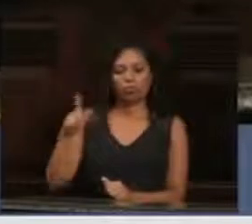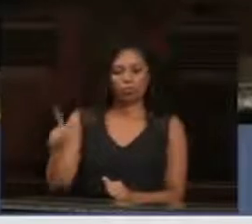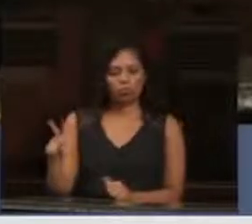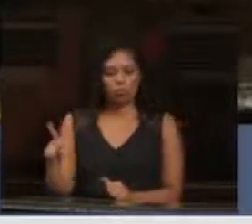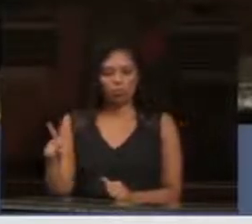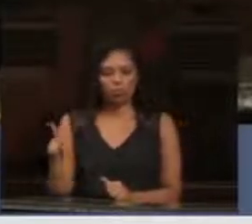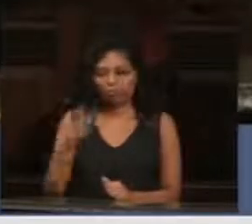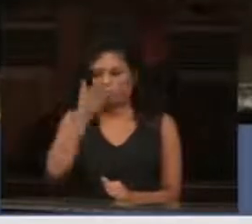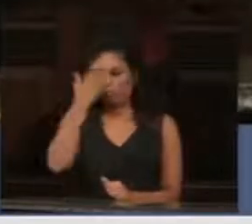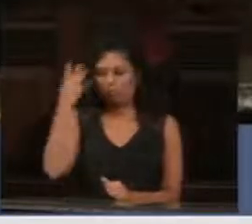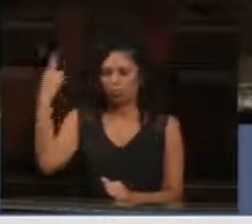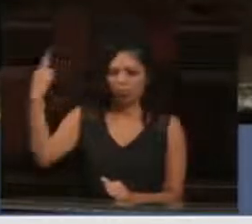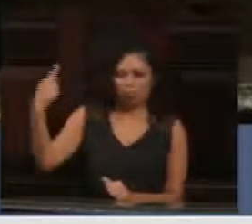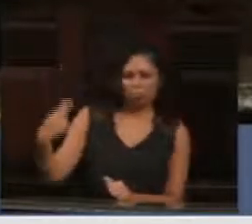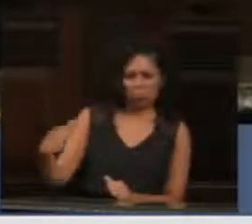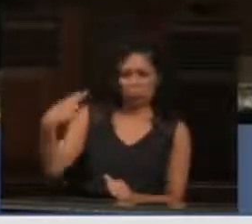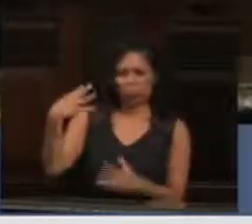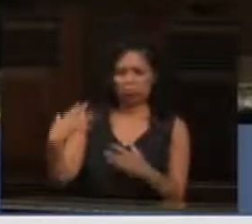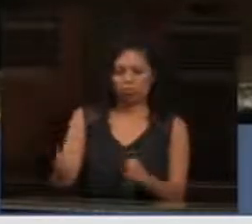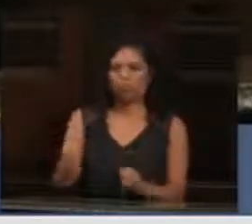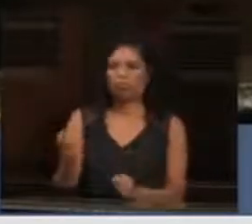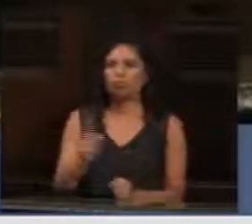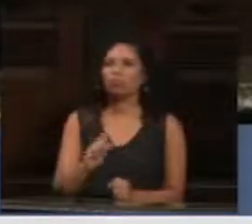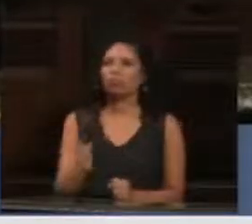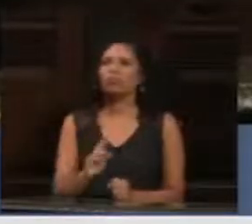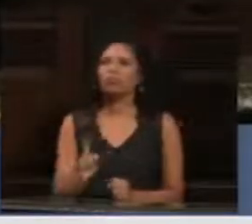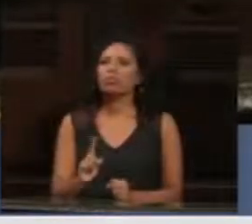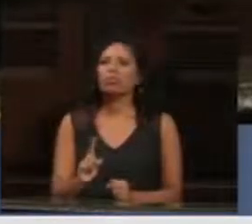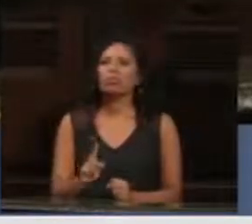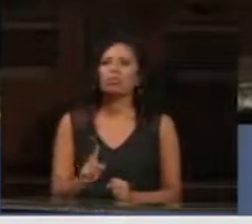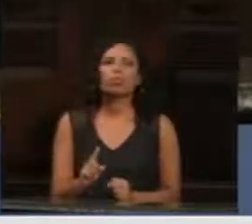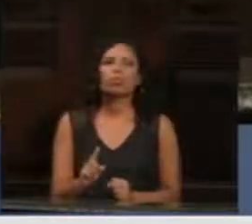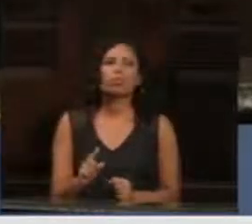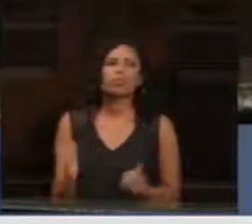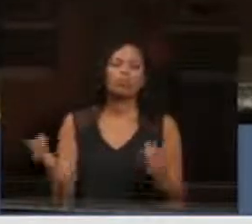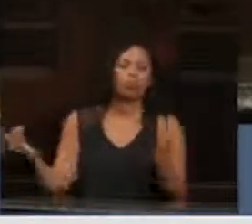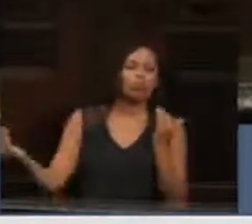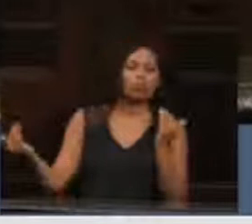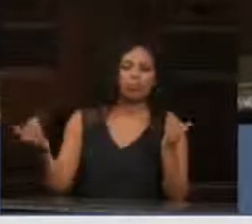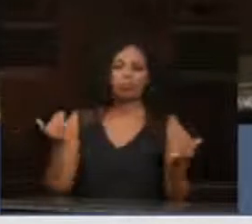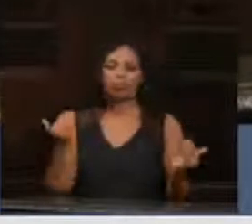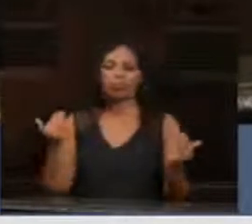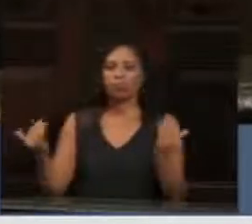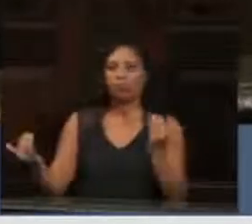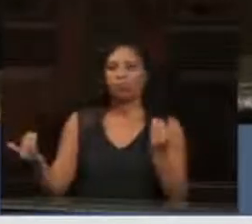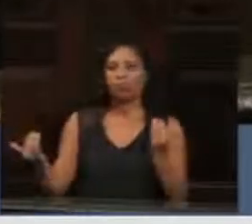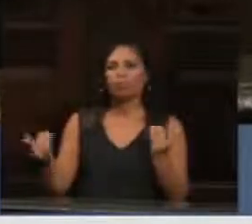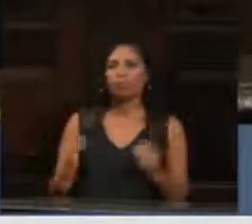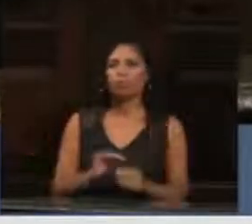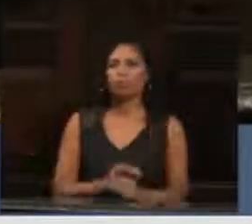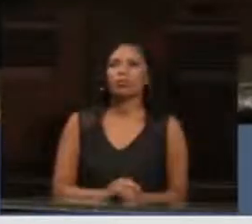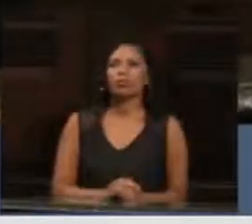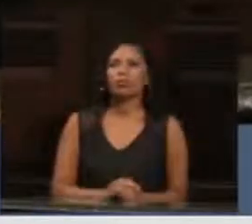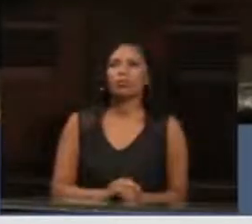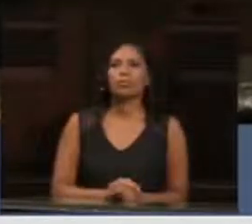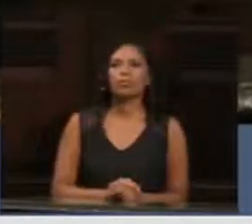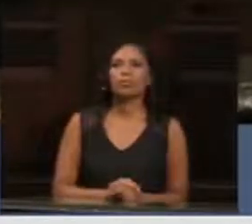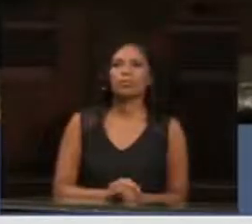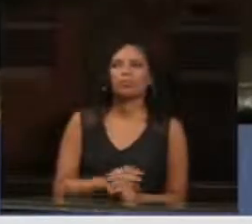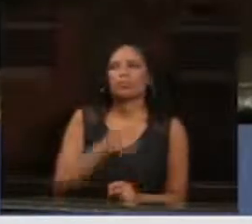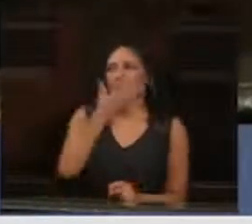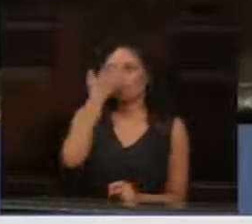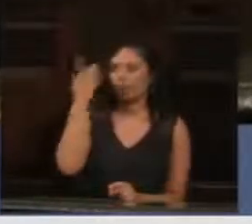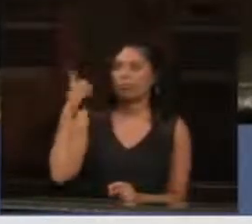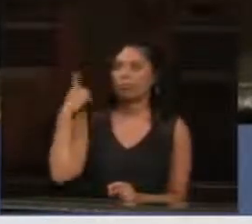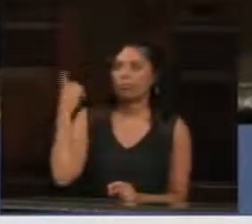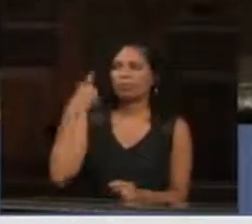plenário, não por falta de capacidade de argumentação, mas porque o plenário tinha formado um juízo majoritário sobre a derrubada do